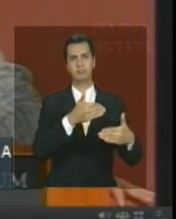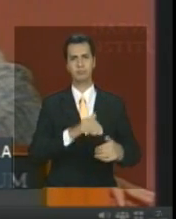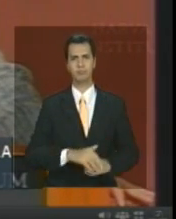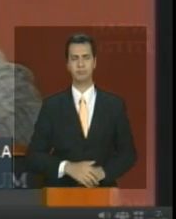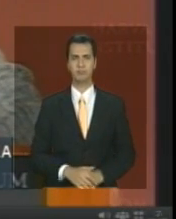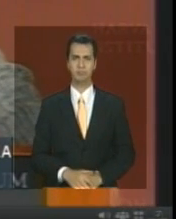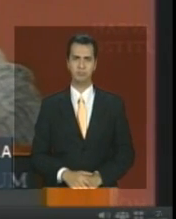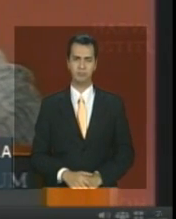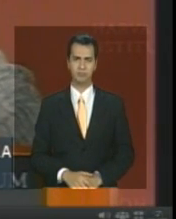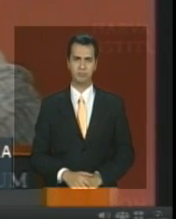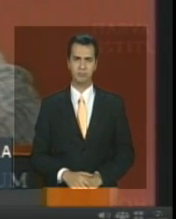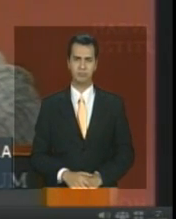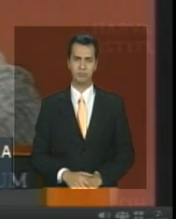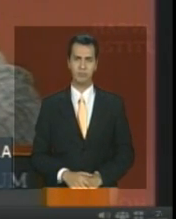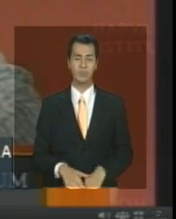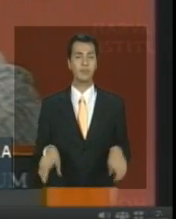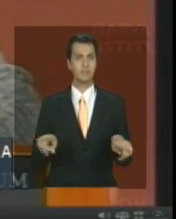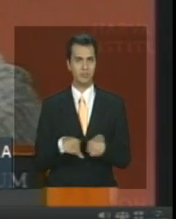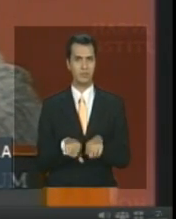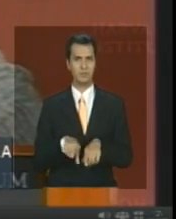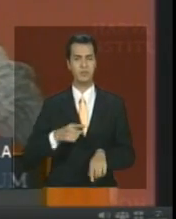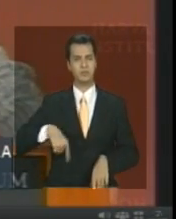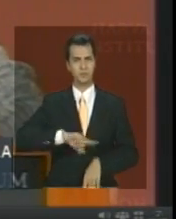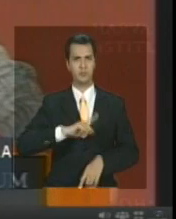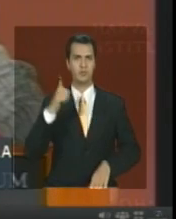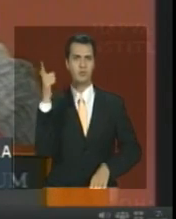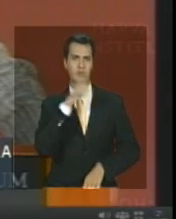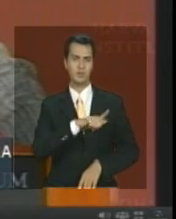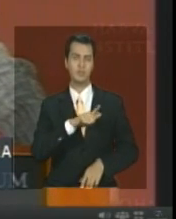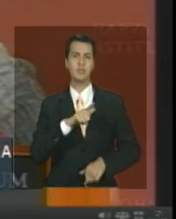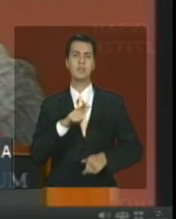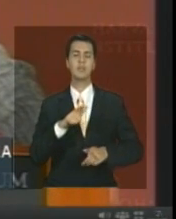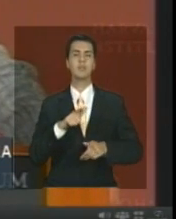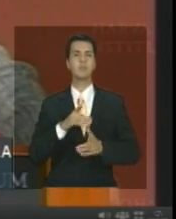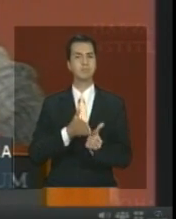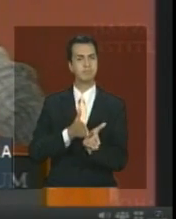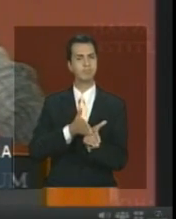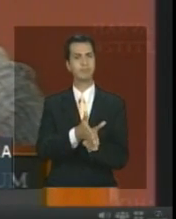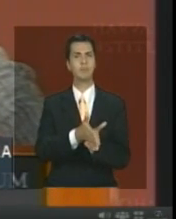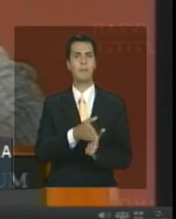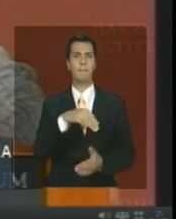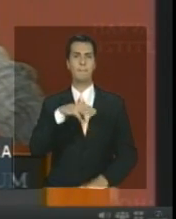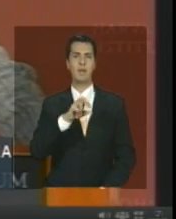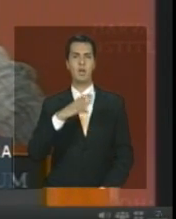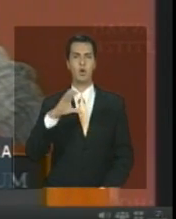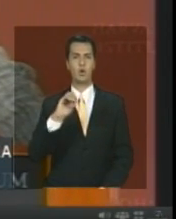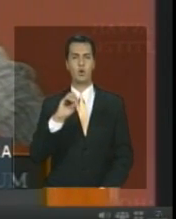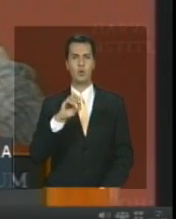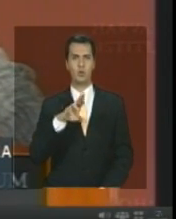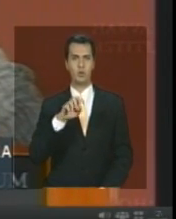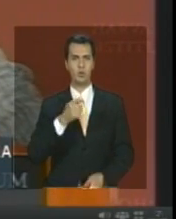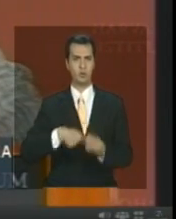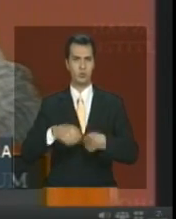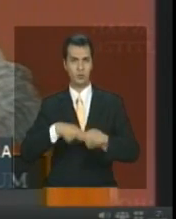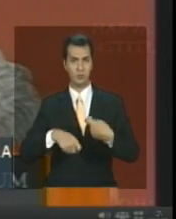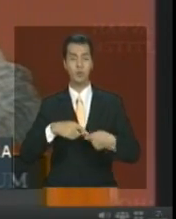conseguimos estabilidade macroeconômica. Colocamos a inflação sob controle e